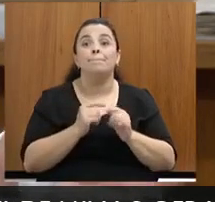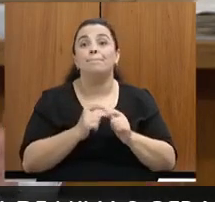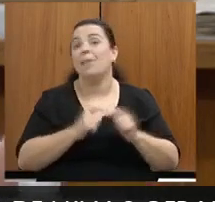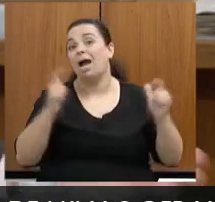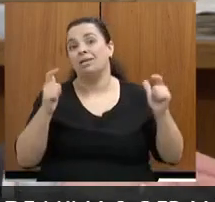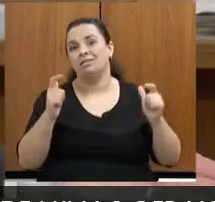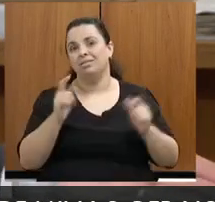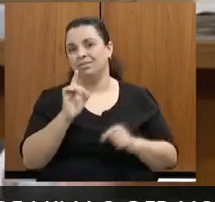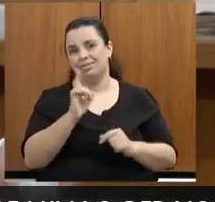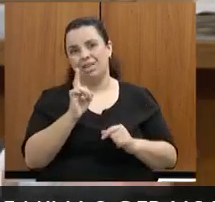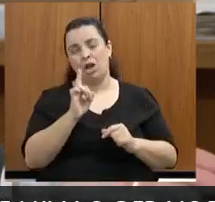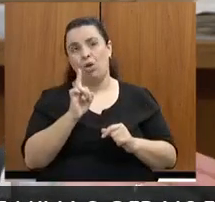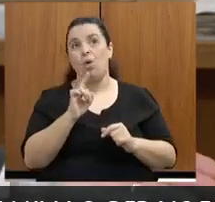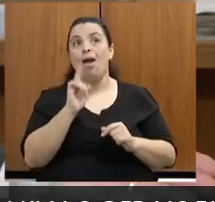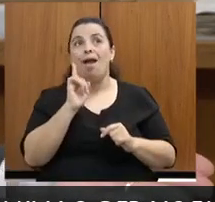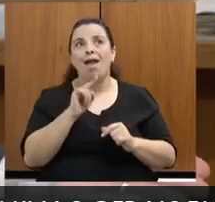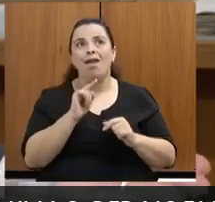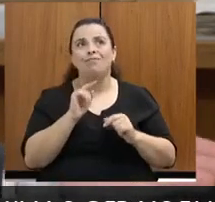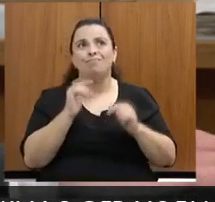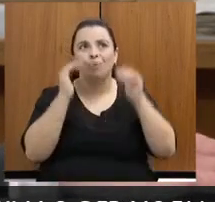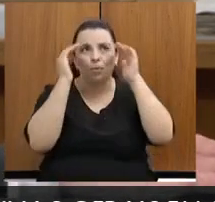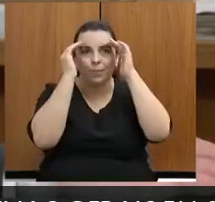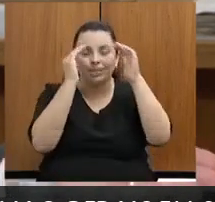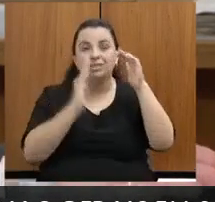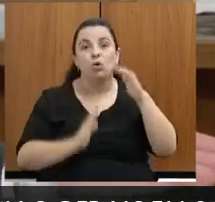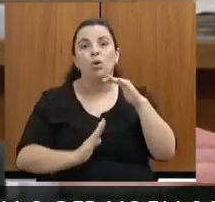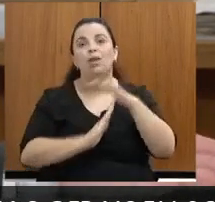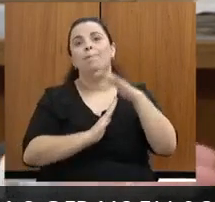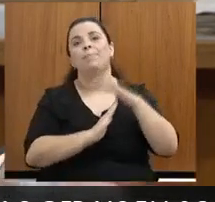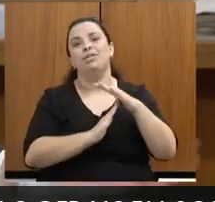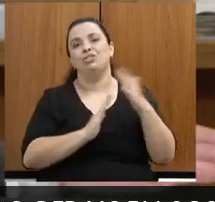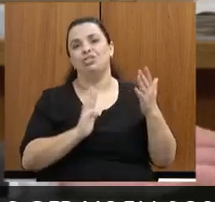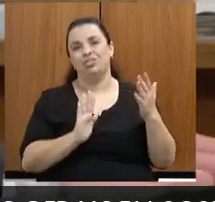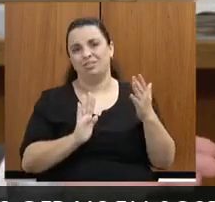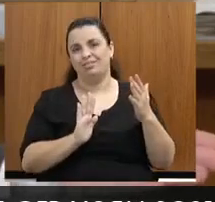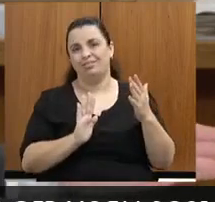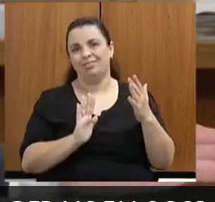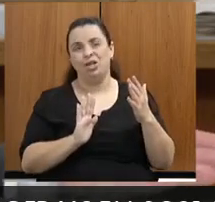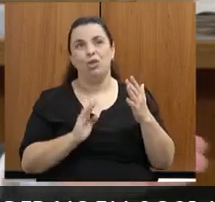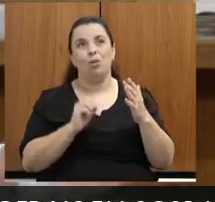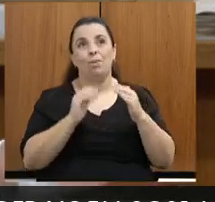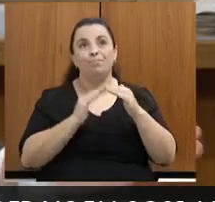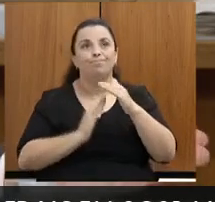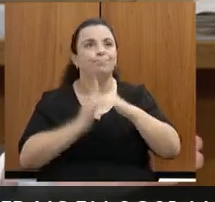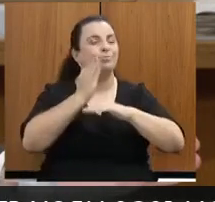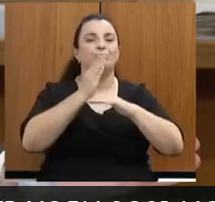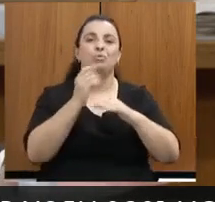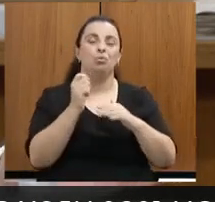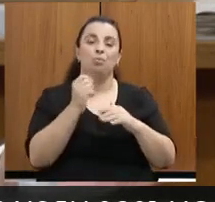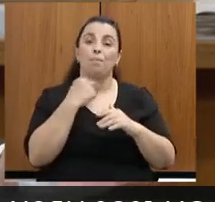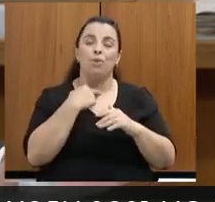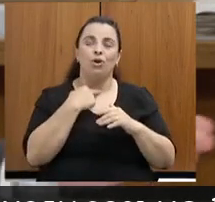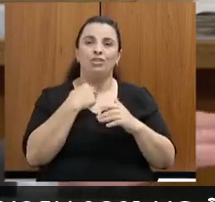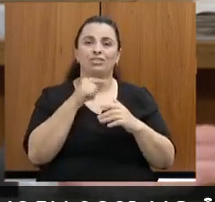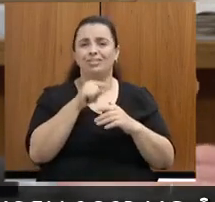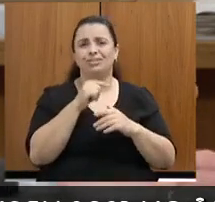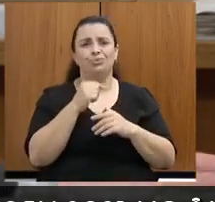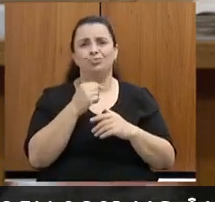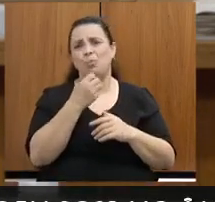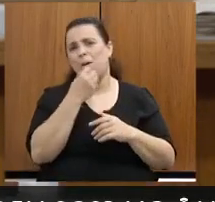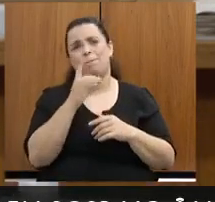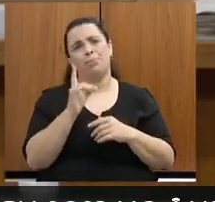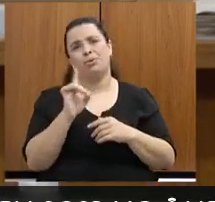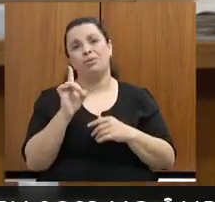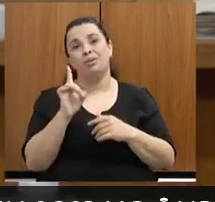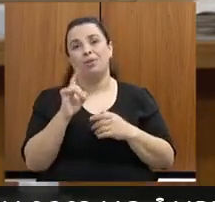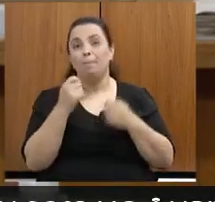o estado tá aí no limite prudencial né Isso é um dado muito negativo para nós porque Senhor meu se